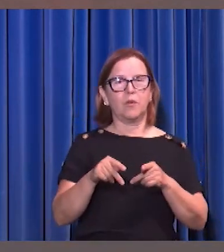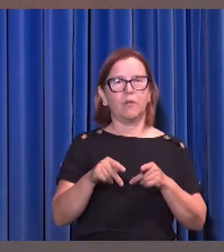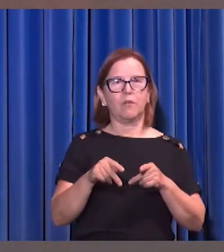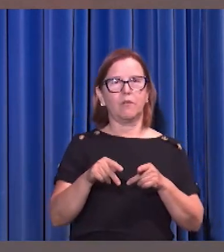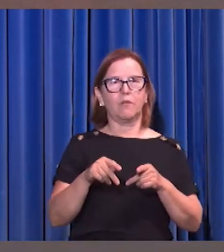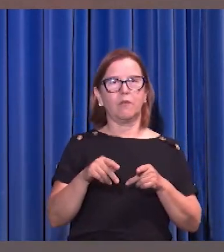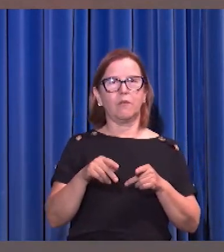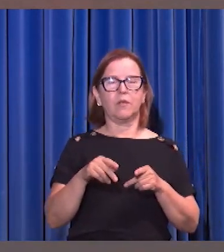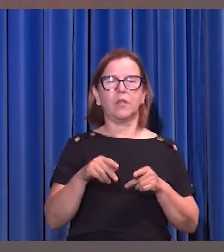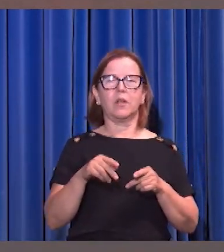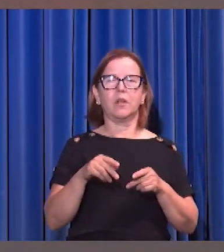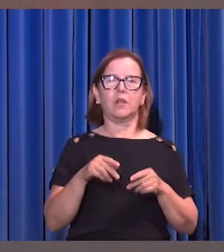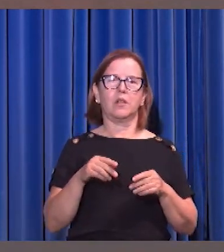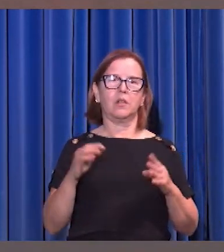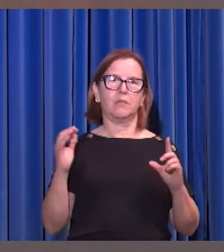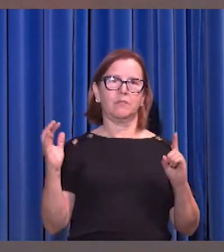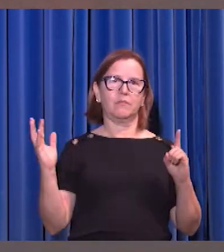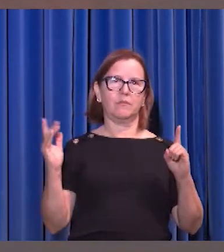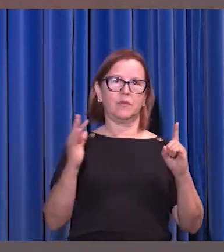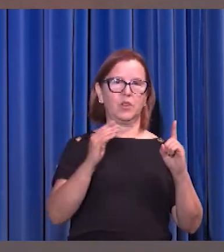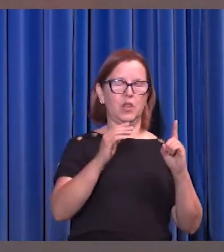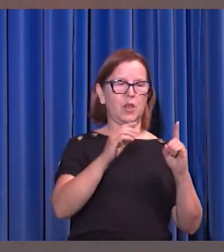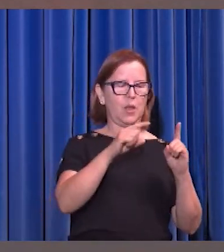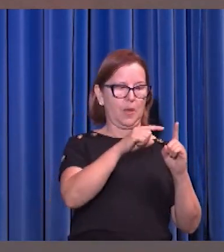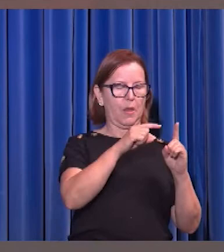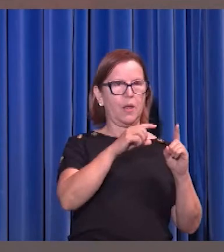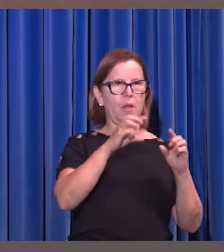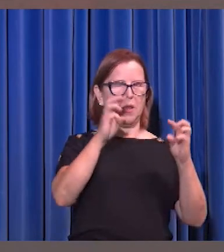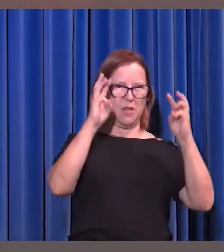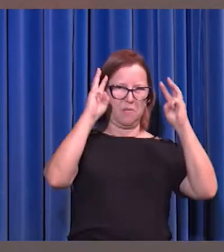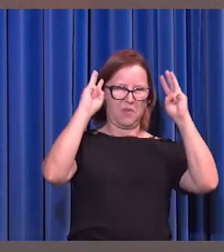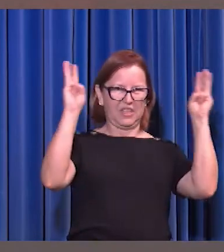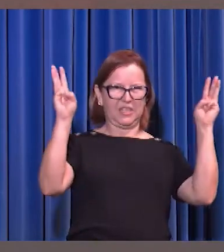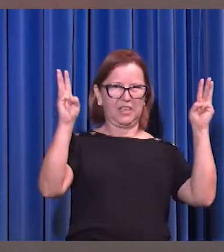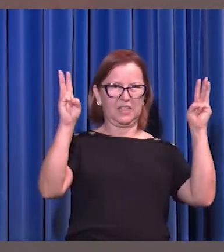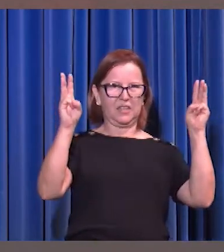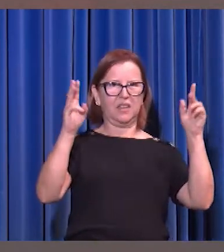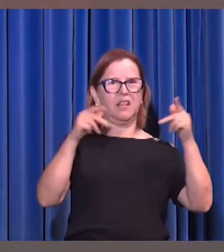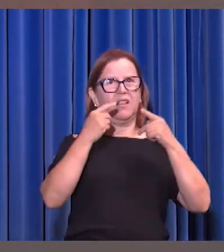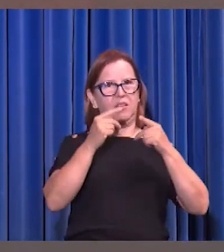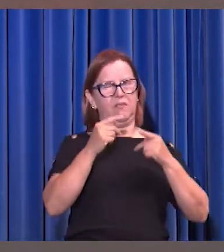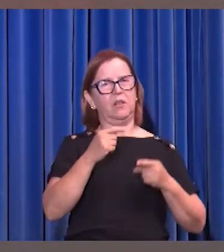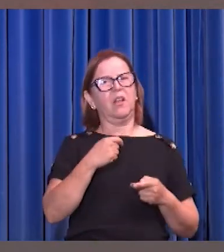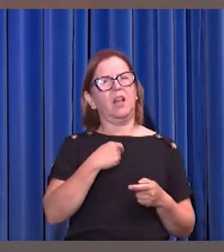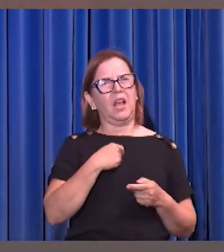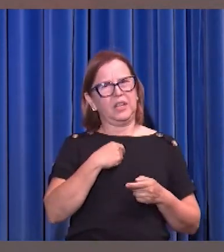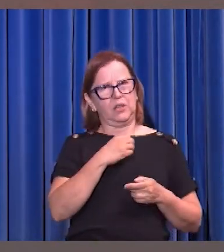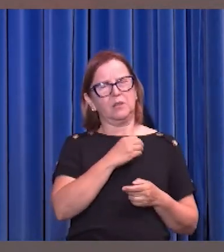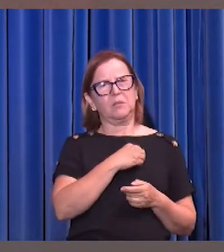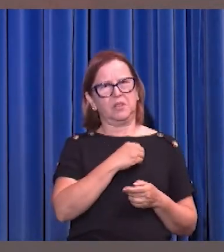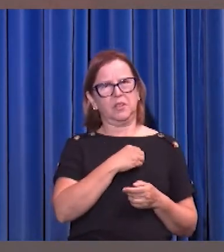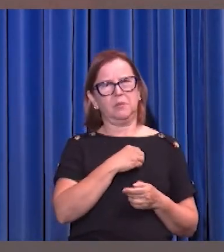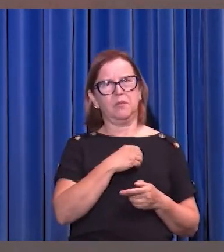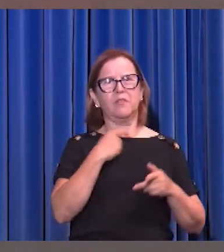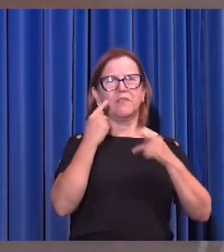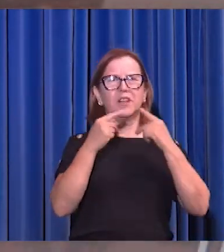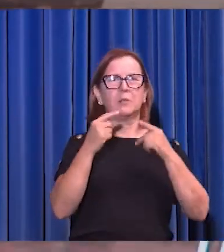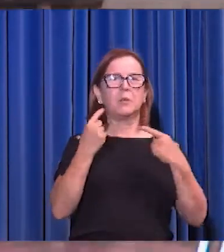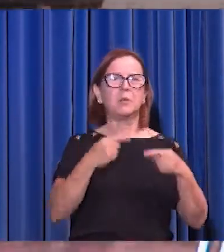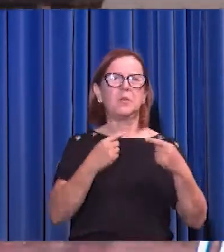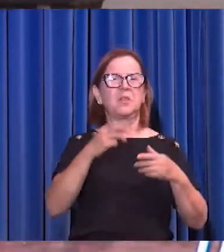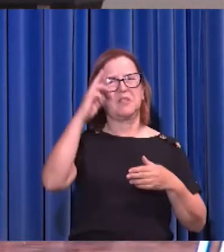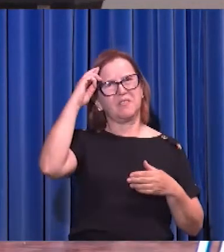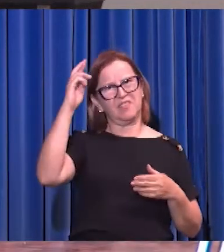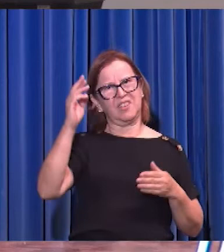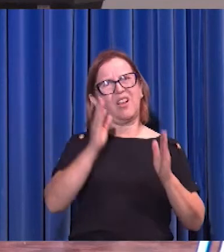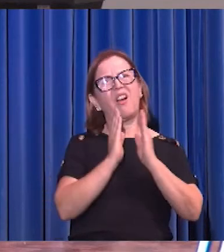Moisés, reconhecendo que tinham pecado. Temos falado contra o Senhor. Ora ao Senhor que tire as